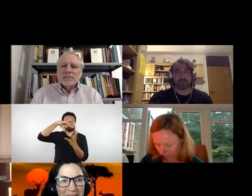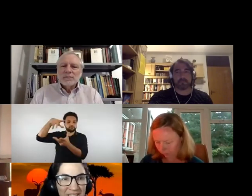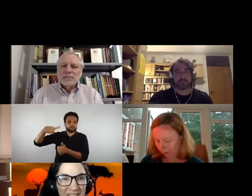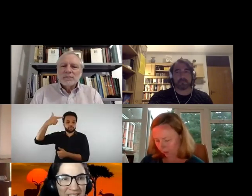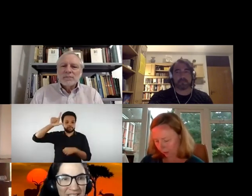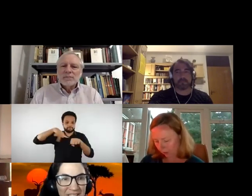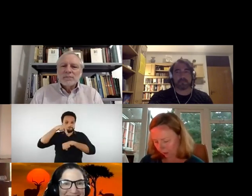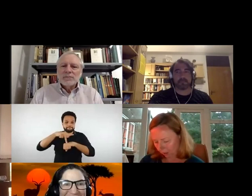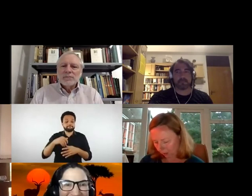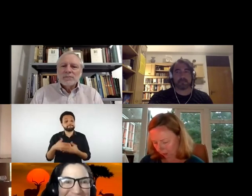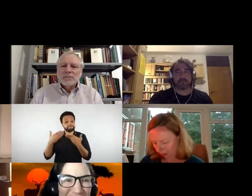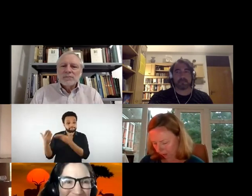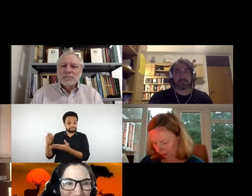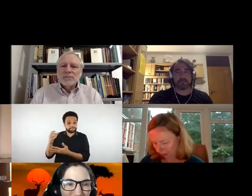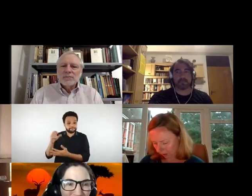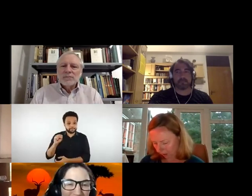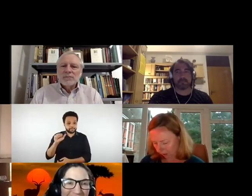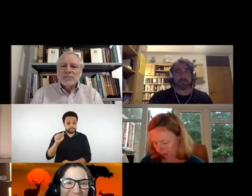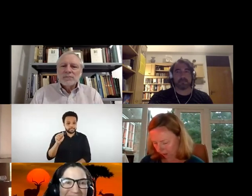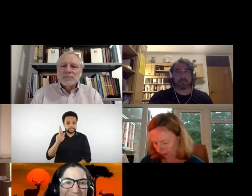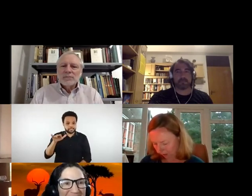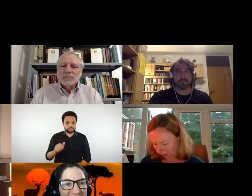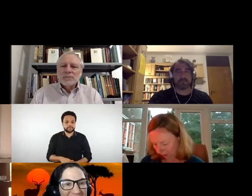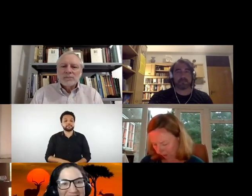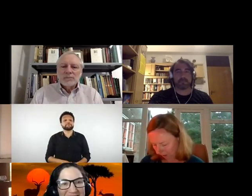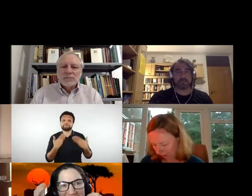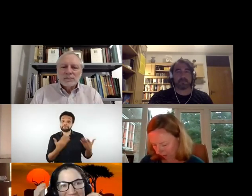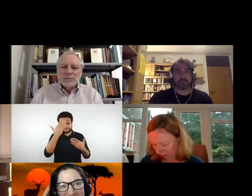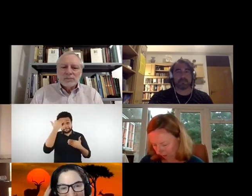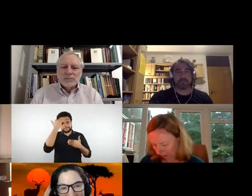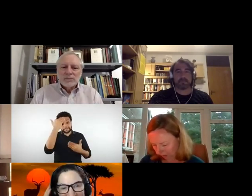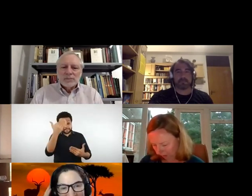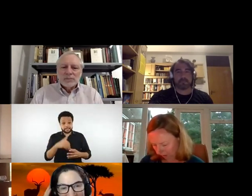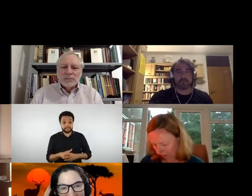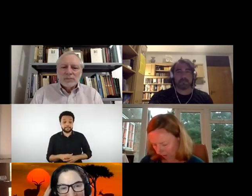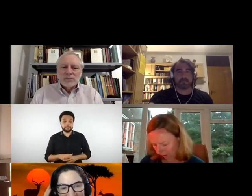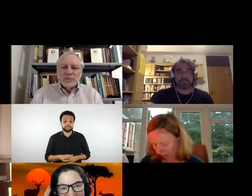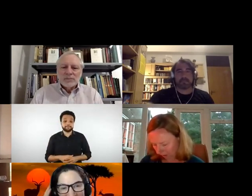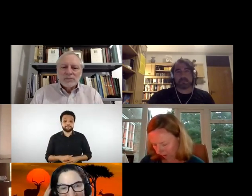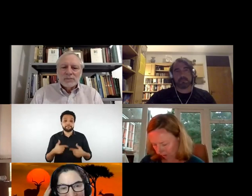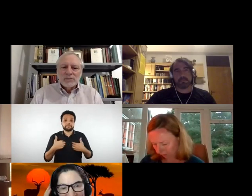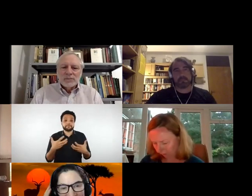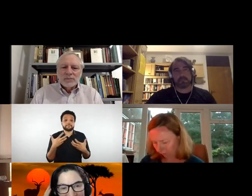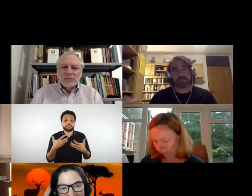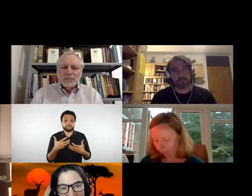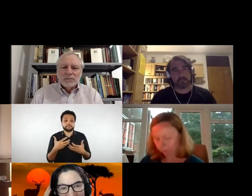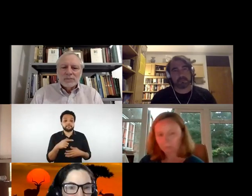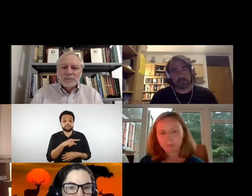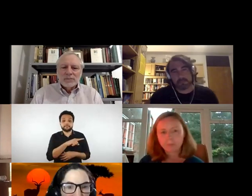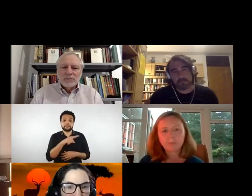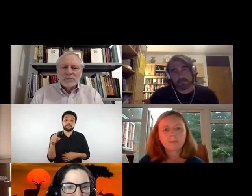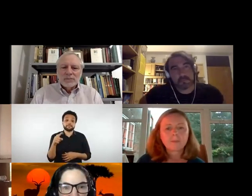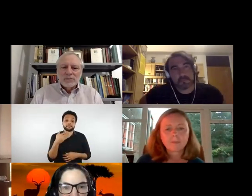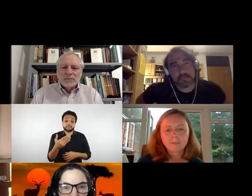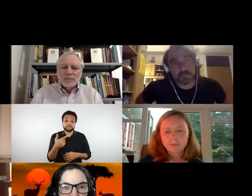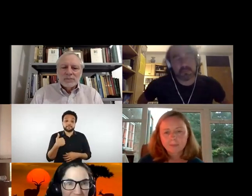Sabrina, queria te passar então a palavra. Obrigada, Alessandra. Queria pedir para vocês me habilitarem